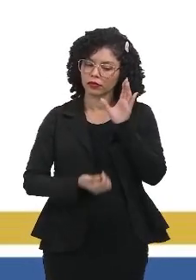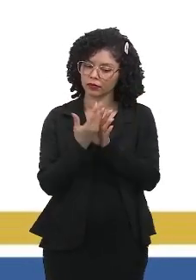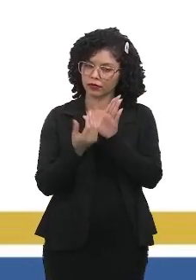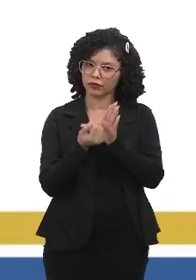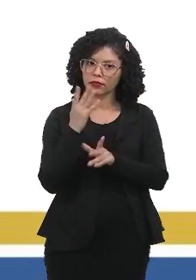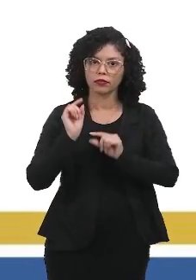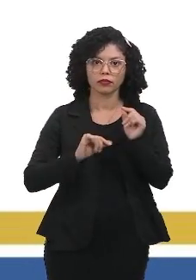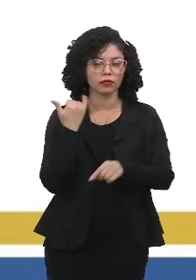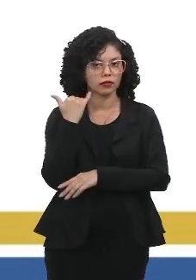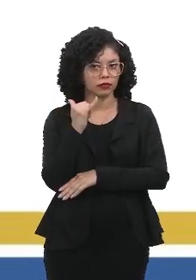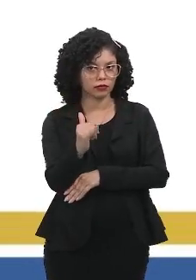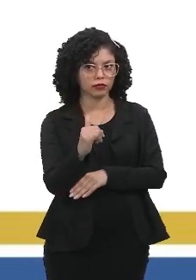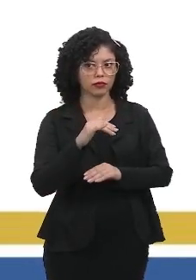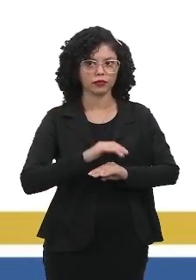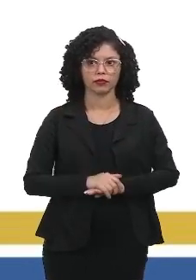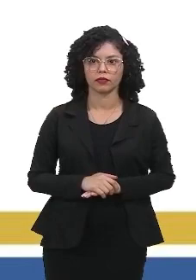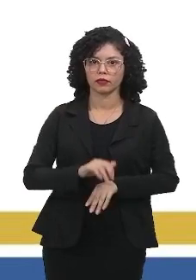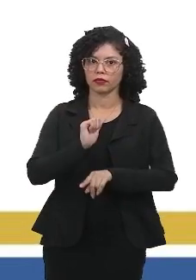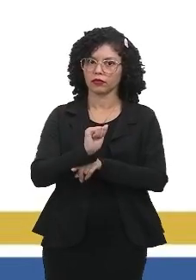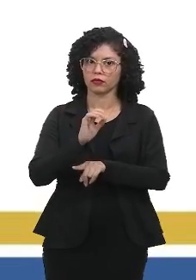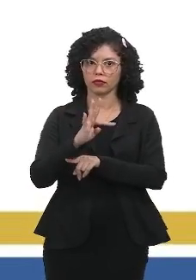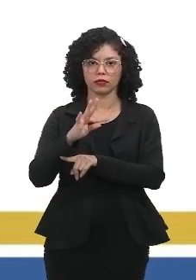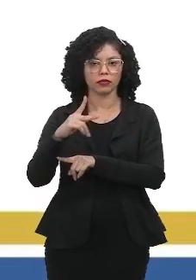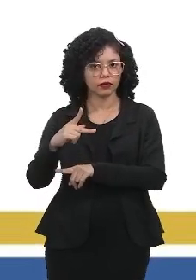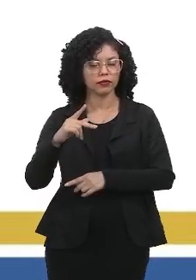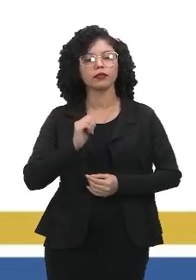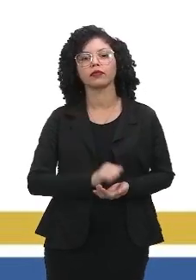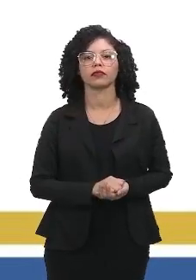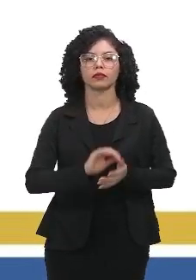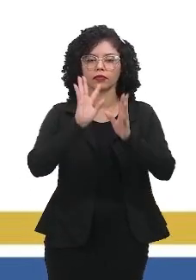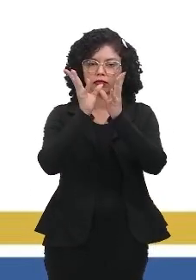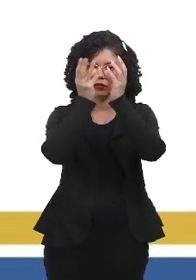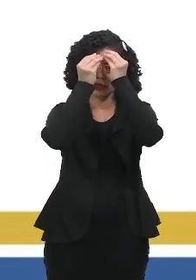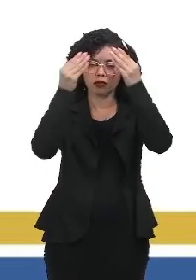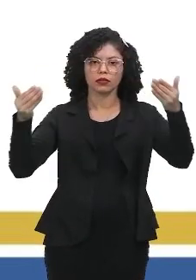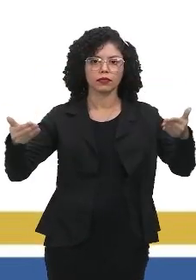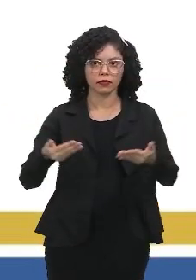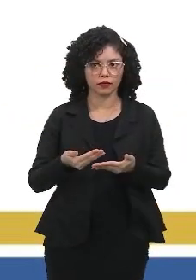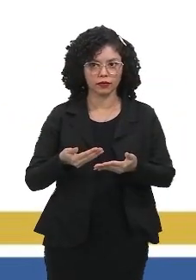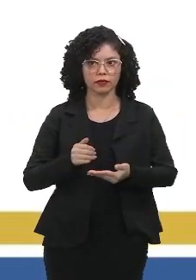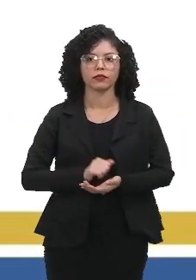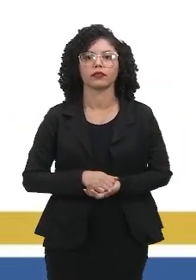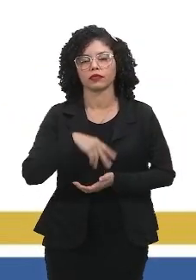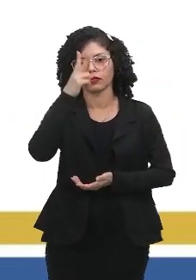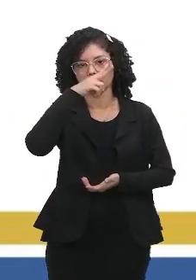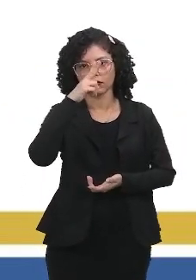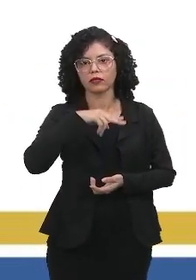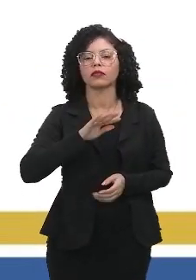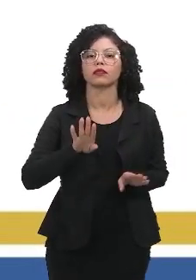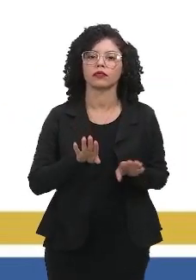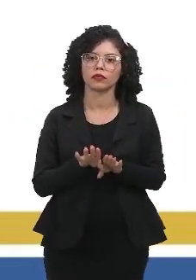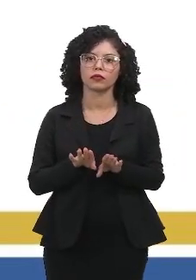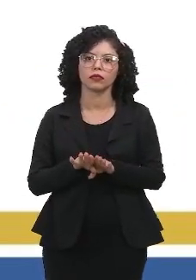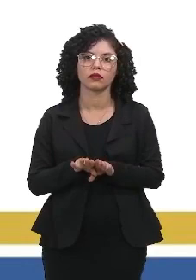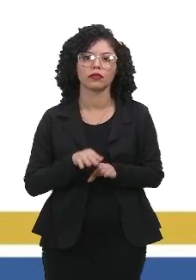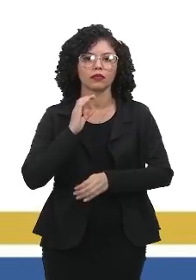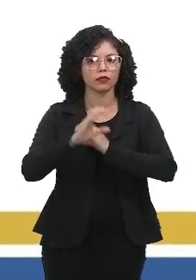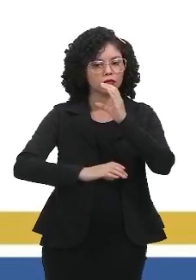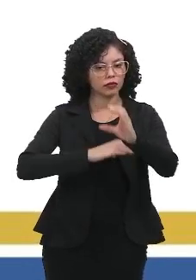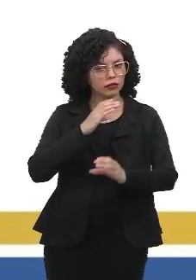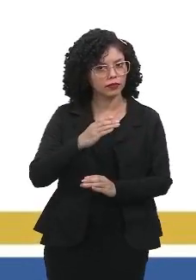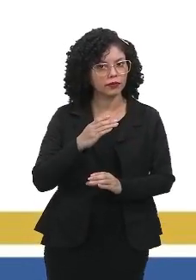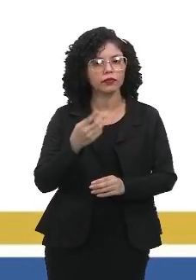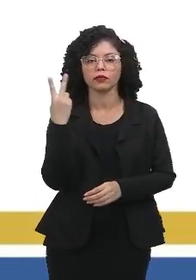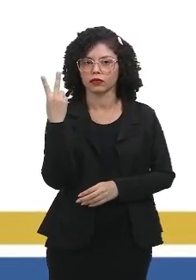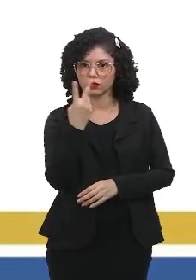de energia de ATP então eu não estou frisando isso agora Até para lembrar tá aqui ó lá no ciclo de creves foram